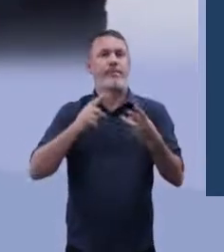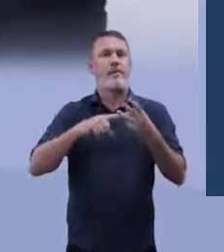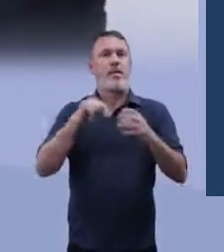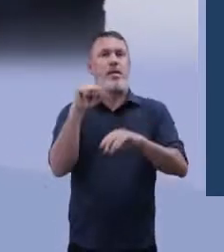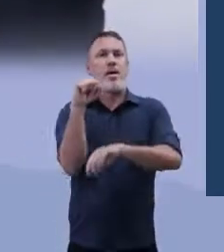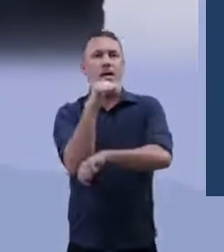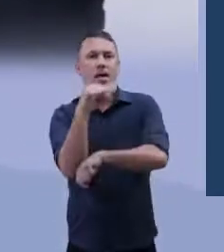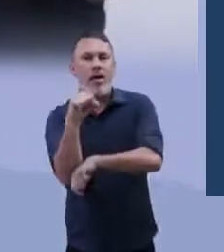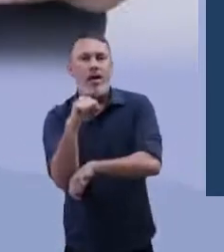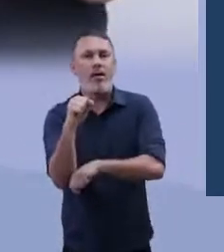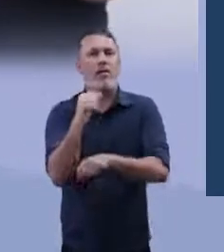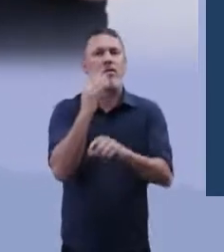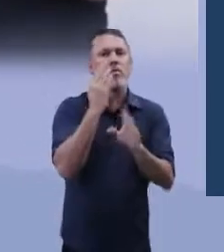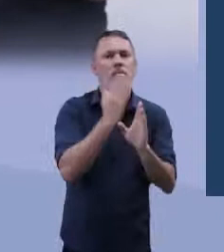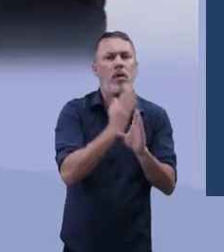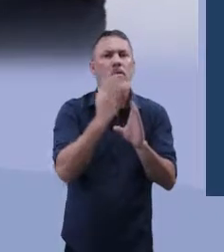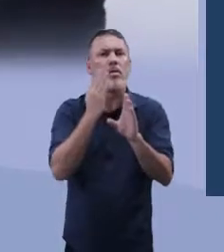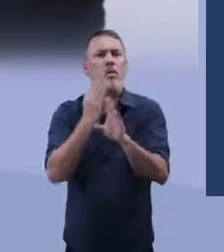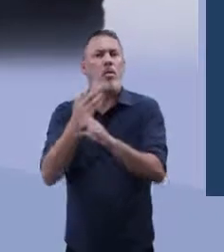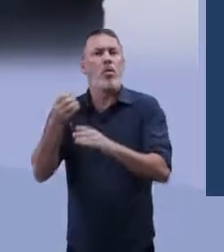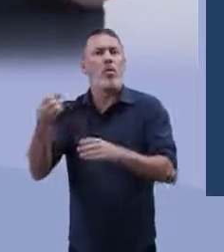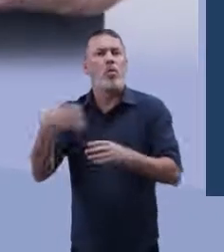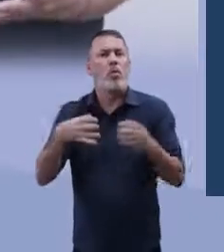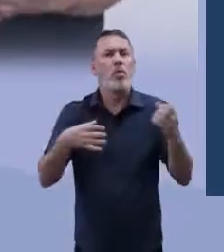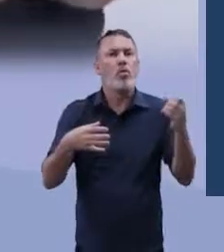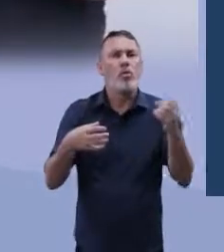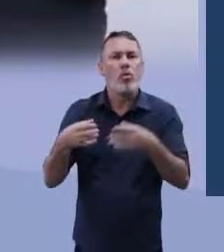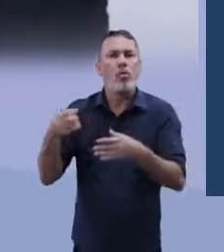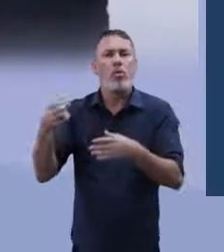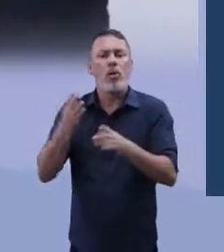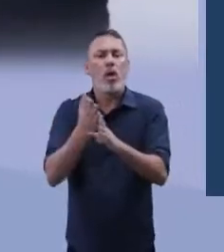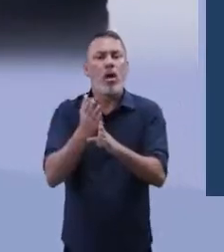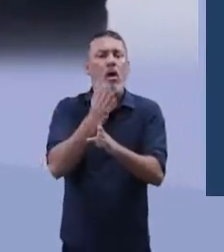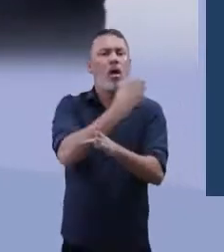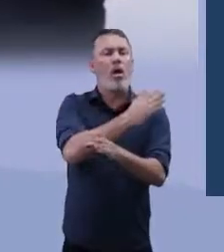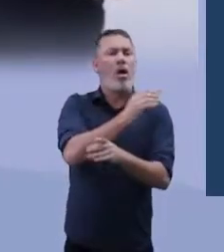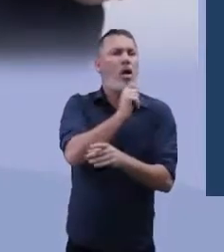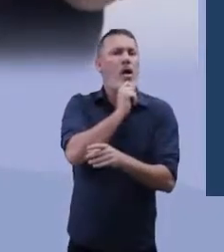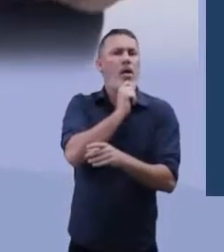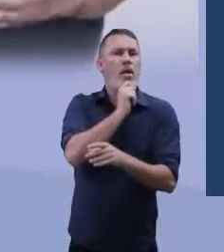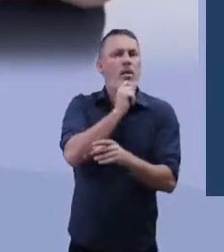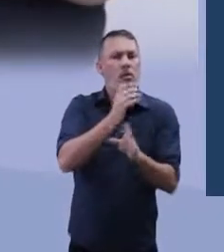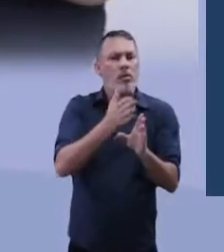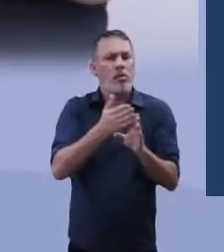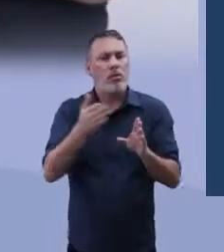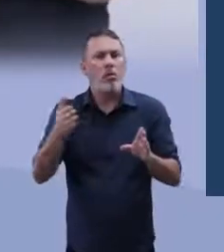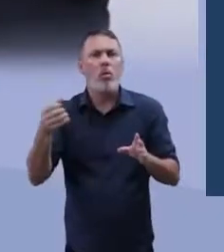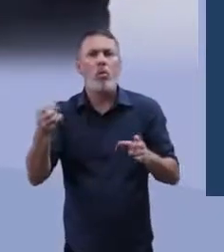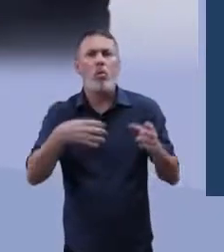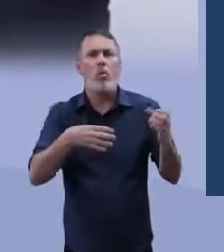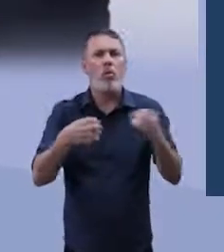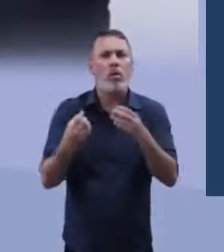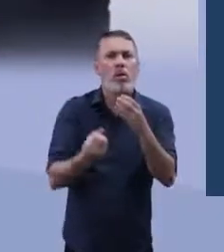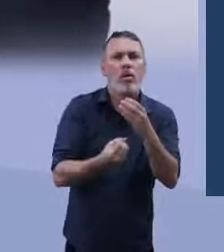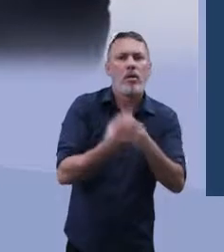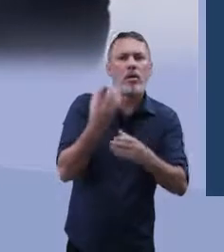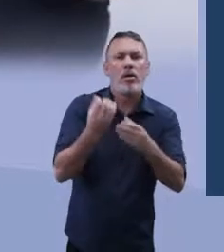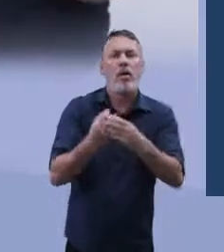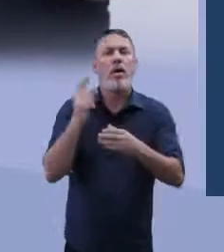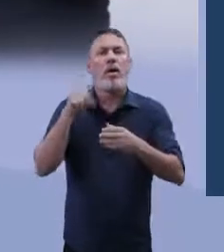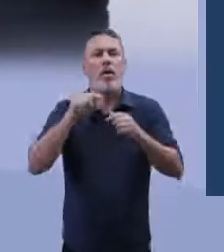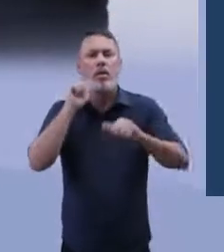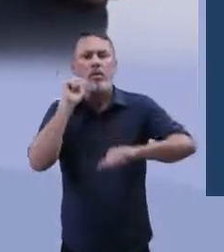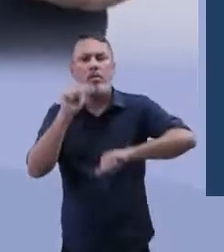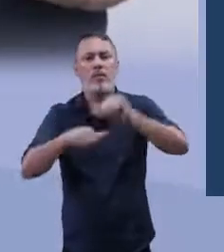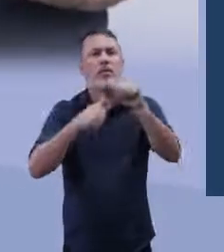descoberta, e todos essas descobertas, todas essas inovações e todos